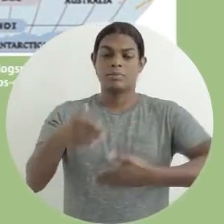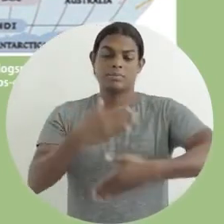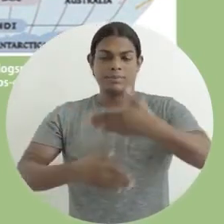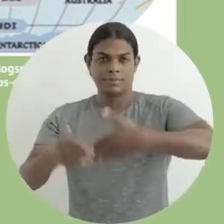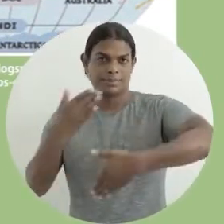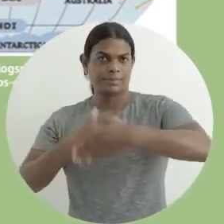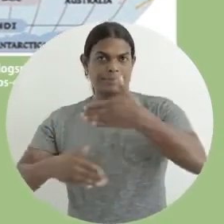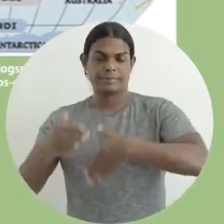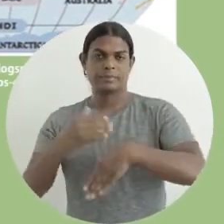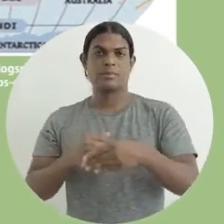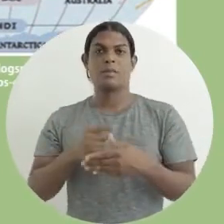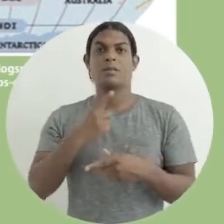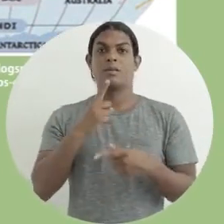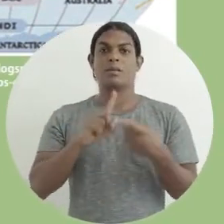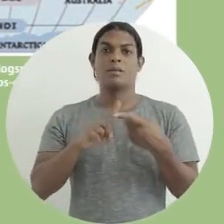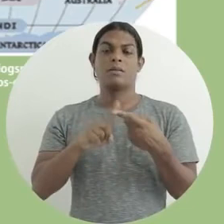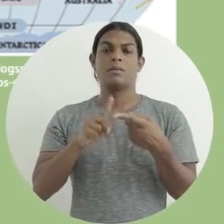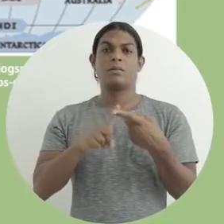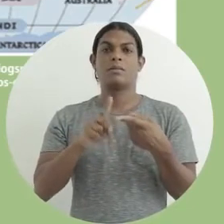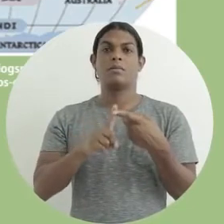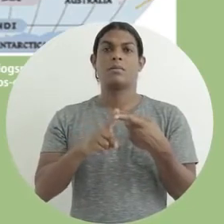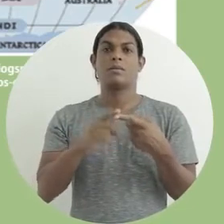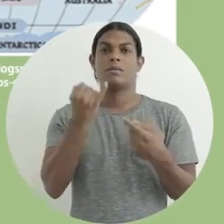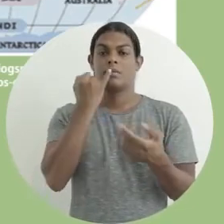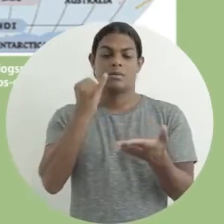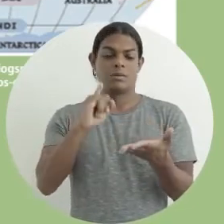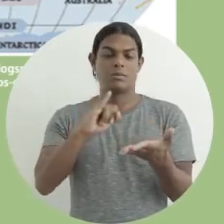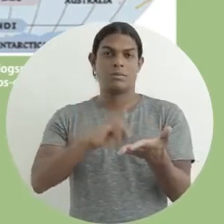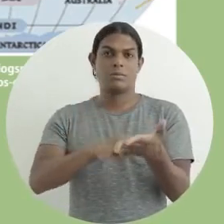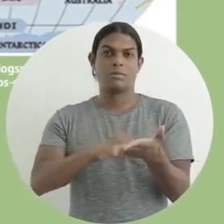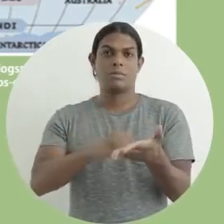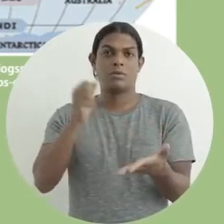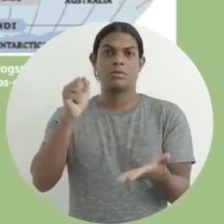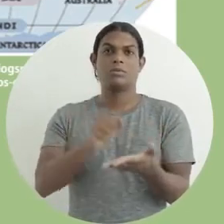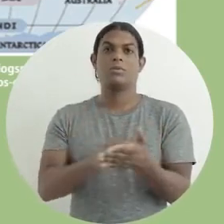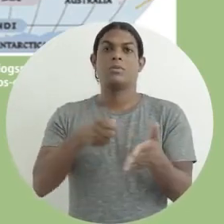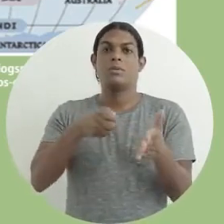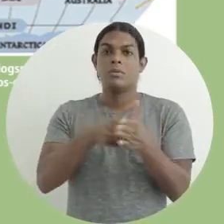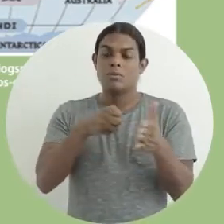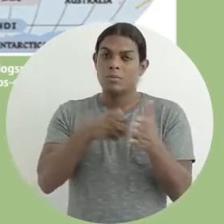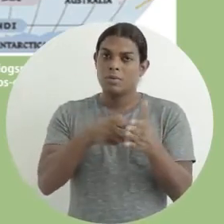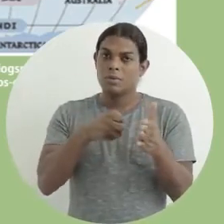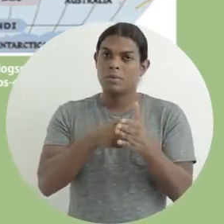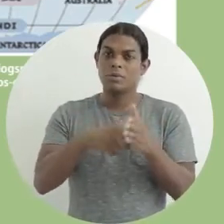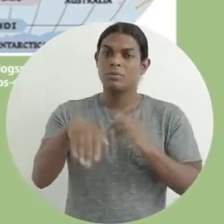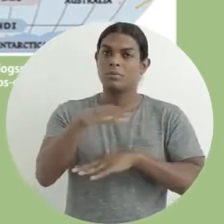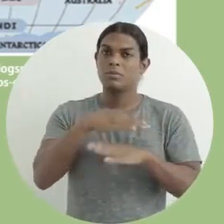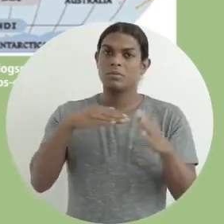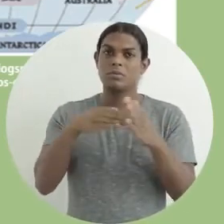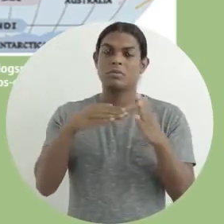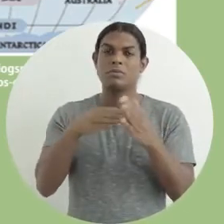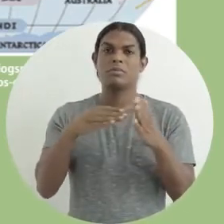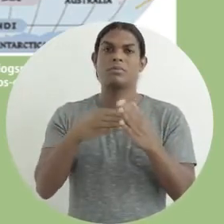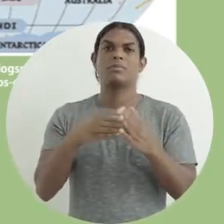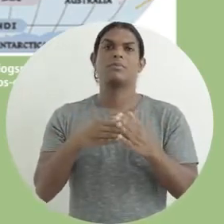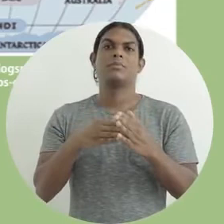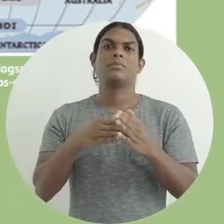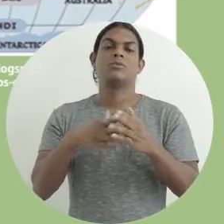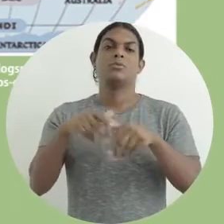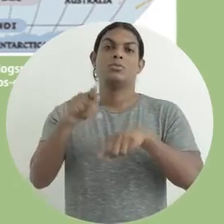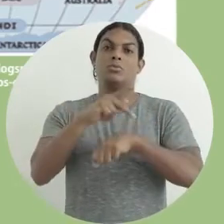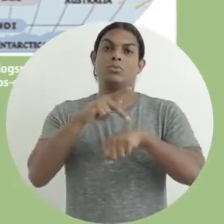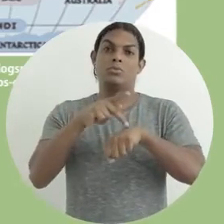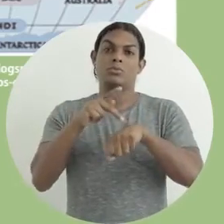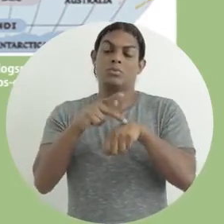impostos cobrados nas importações e exportações durante as transações comerciais. E quais são os objetivos para que os países